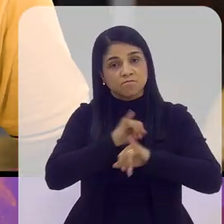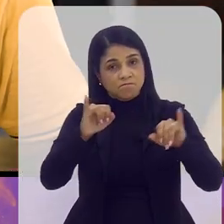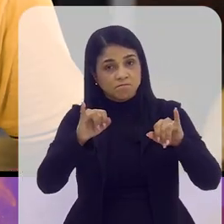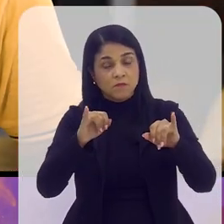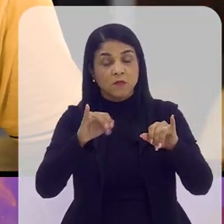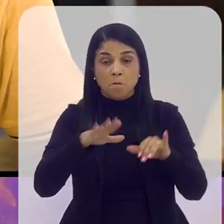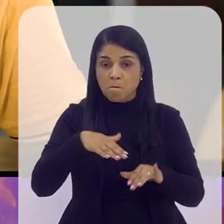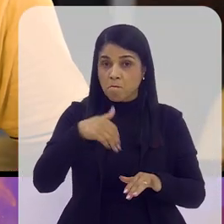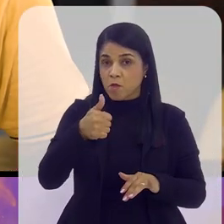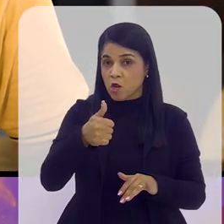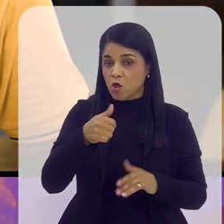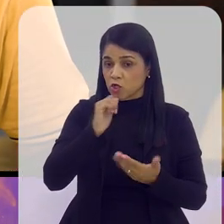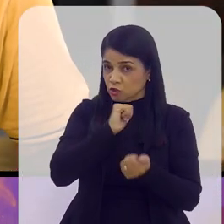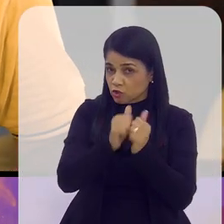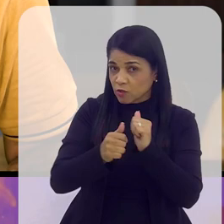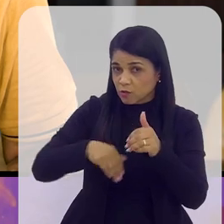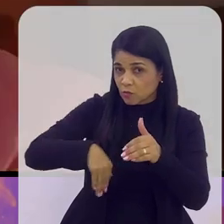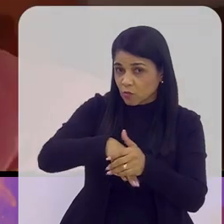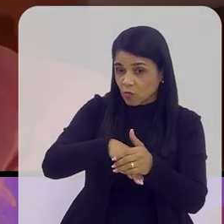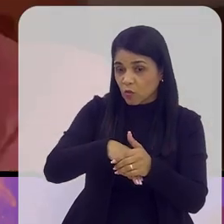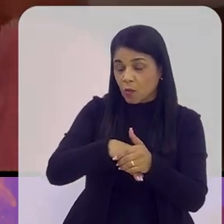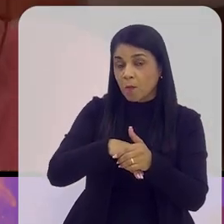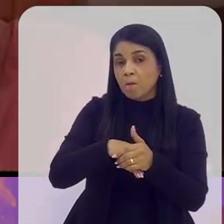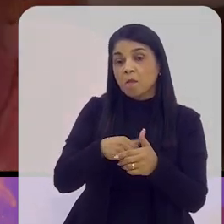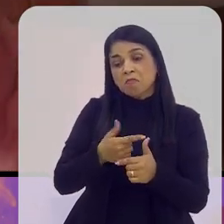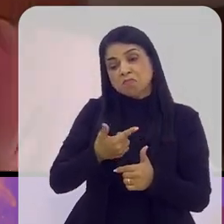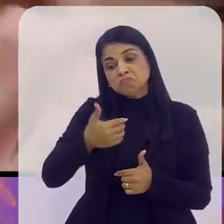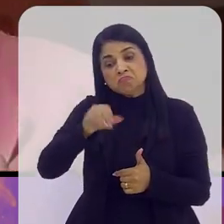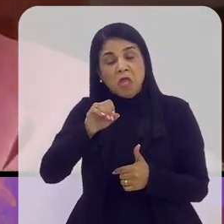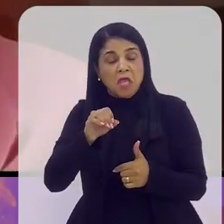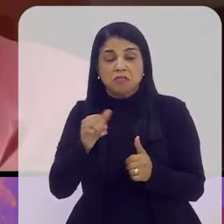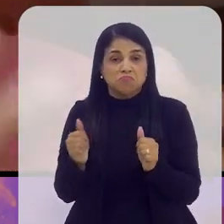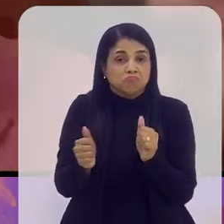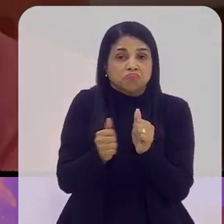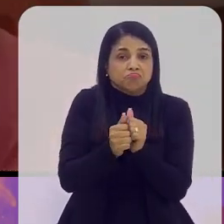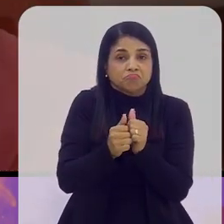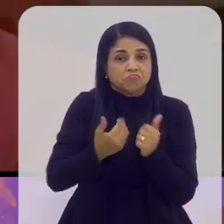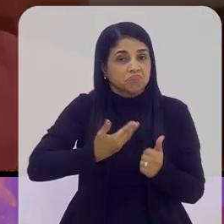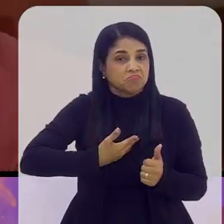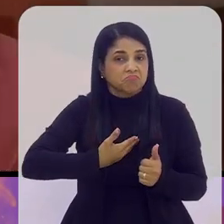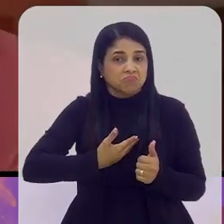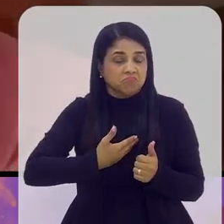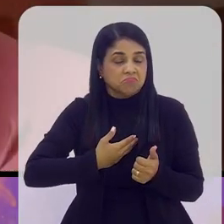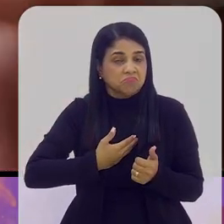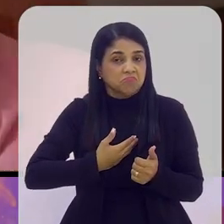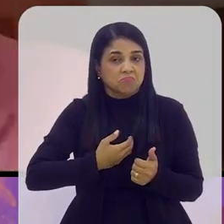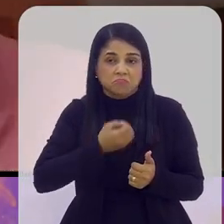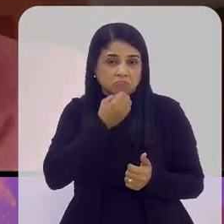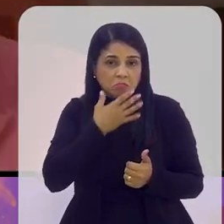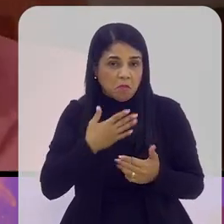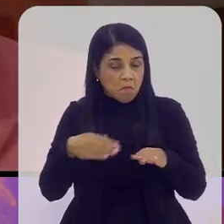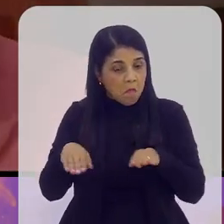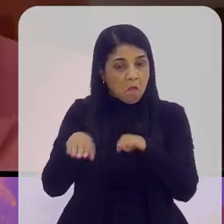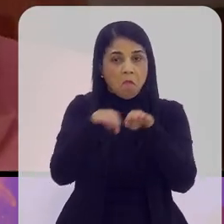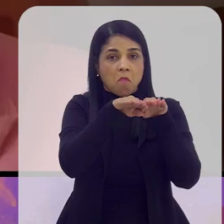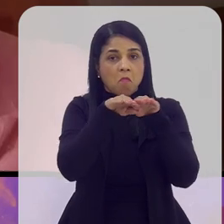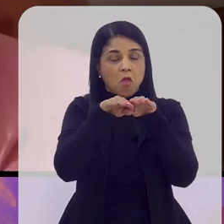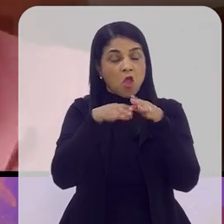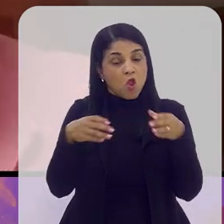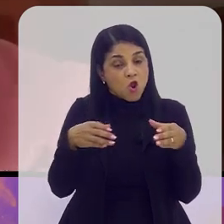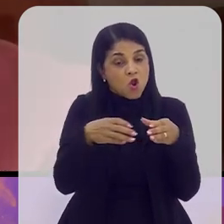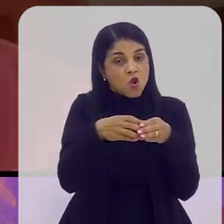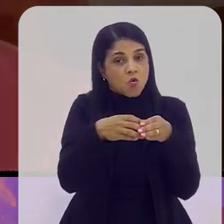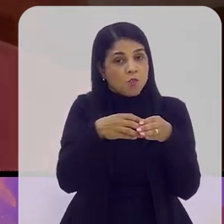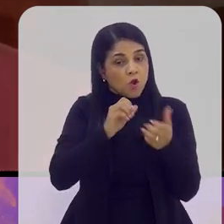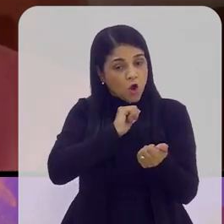jogador estar entre os melhores, mesmo que os outros 10 companheiros dele não estejam rendendo bem. Isso impacta na coletividade. O